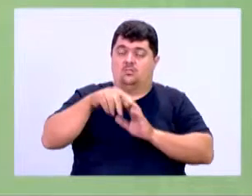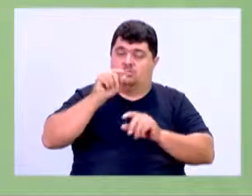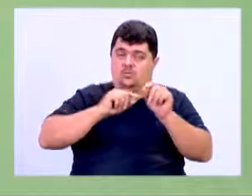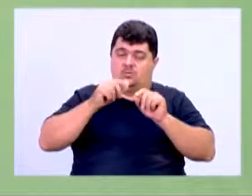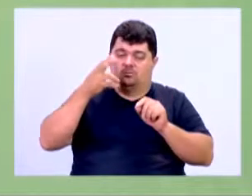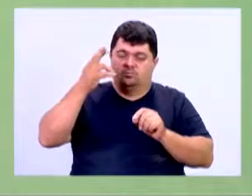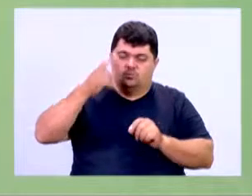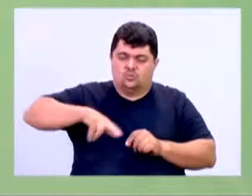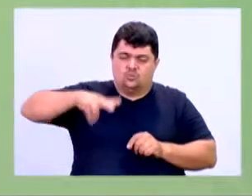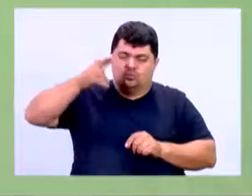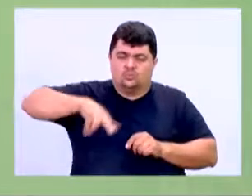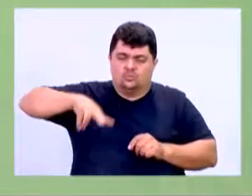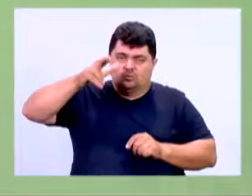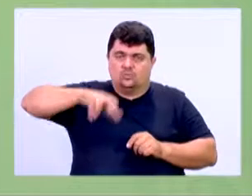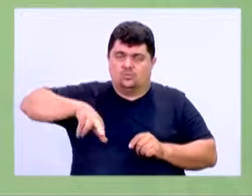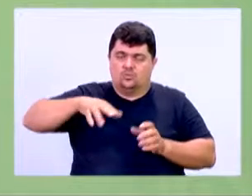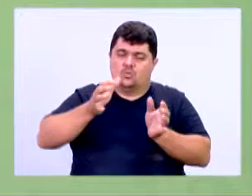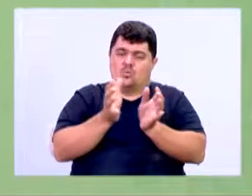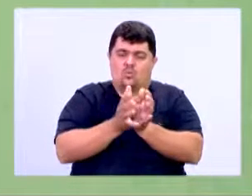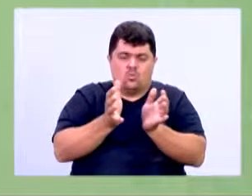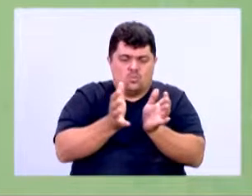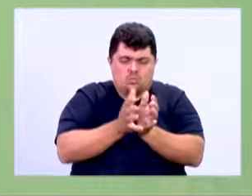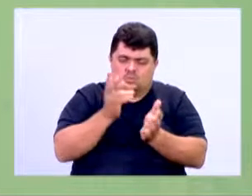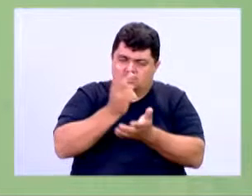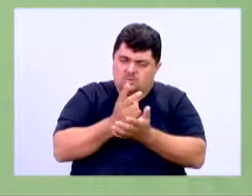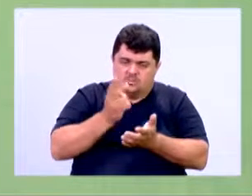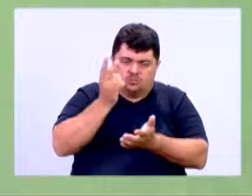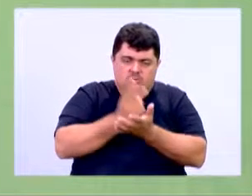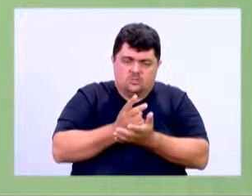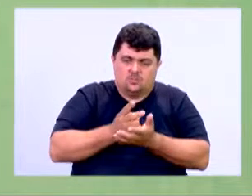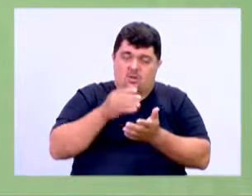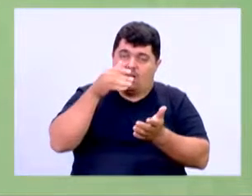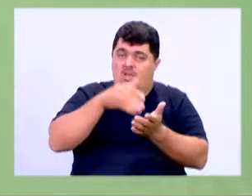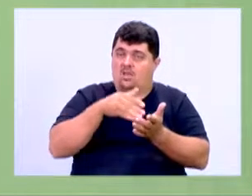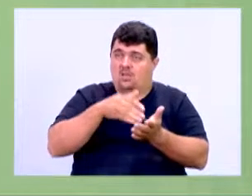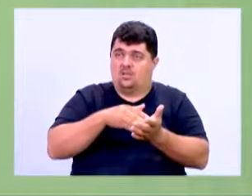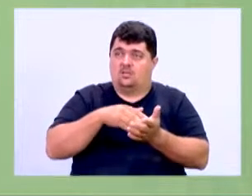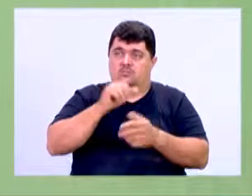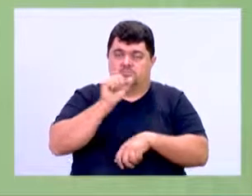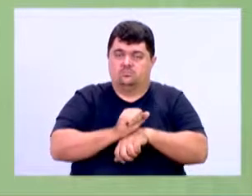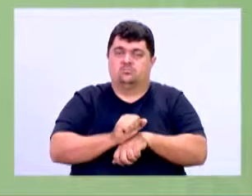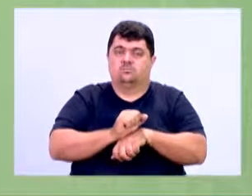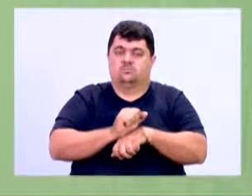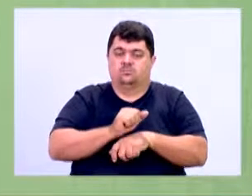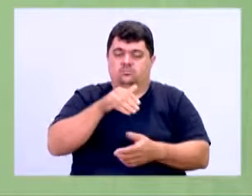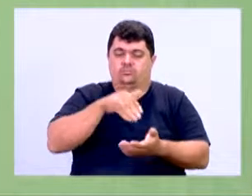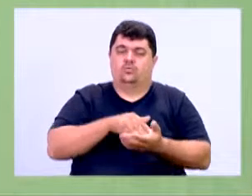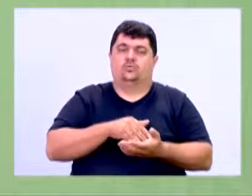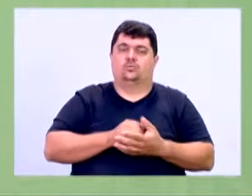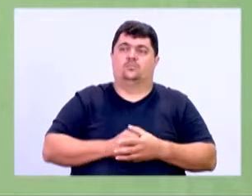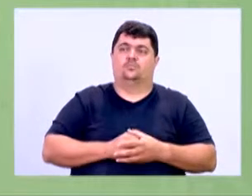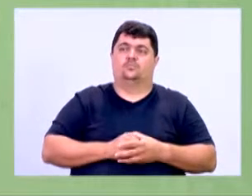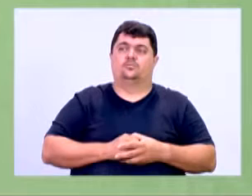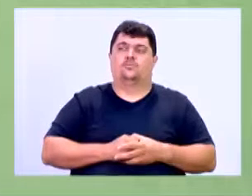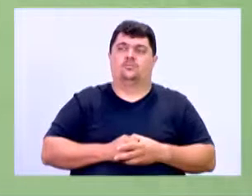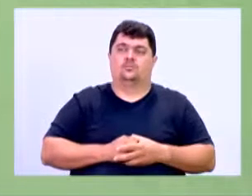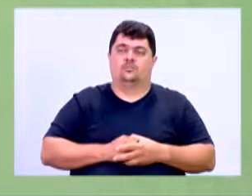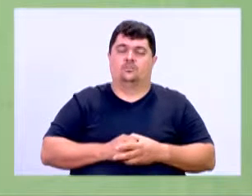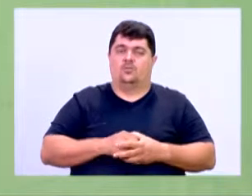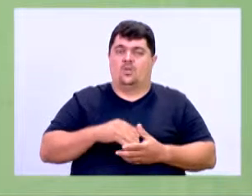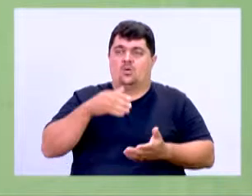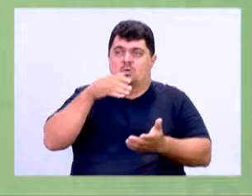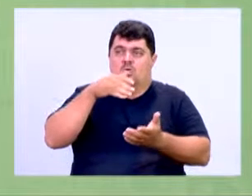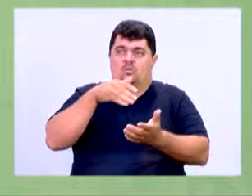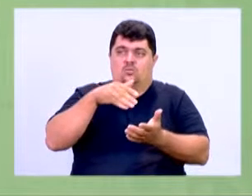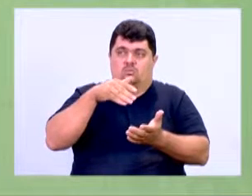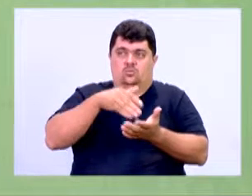repetidas vezes o mesmo bloco de comandos, até que uma condição de parada seja atingida. Essa condição de parada é